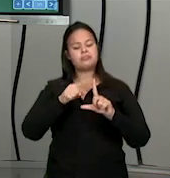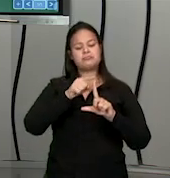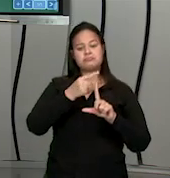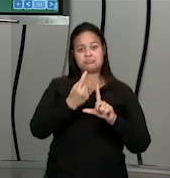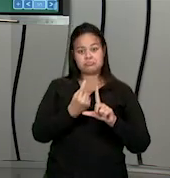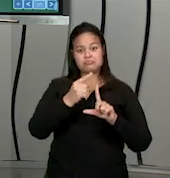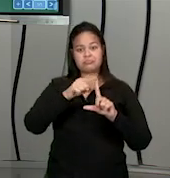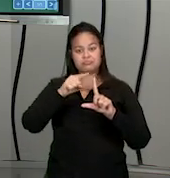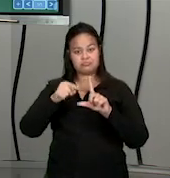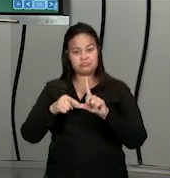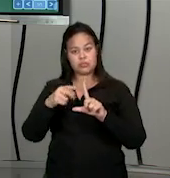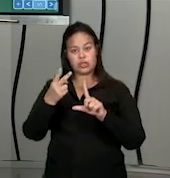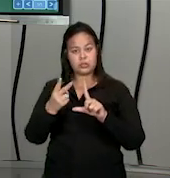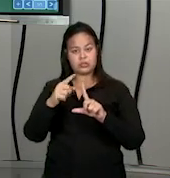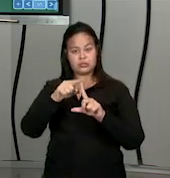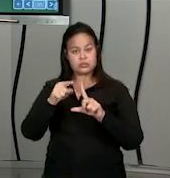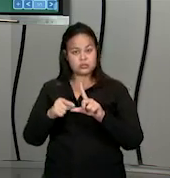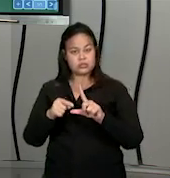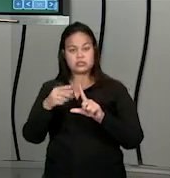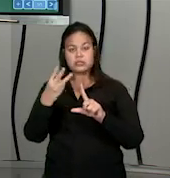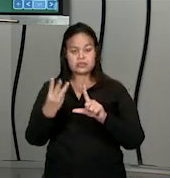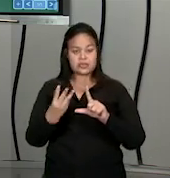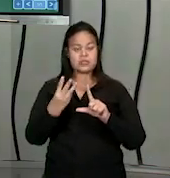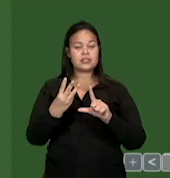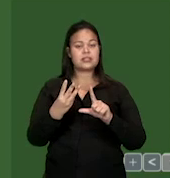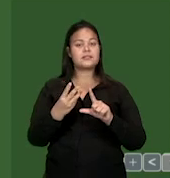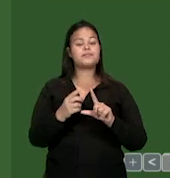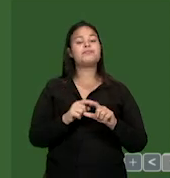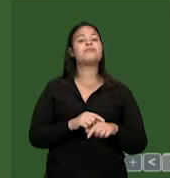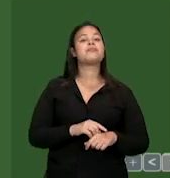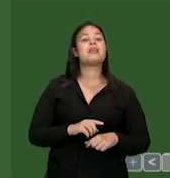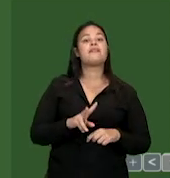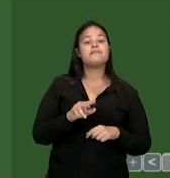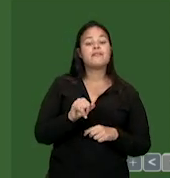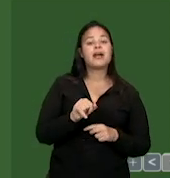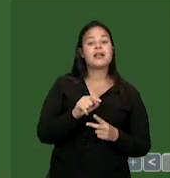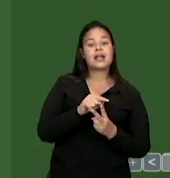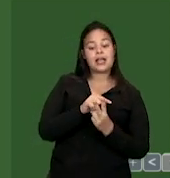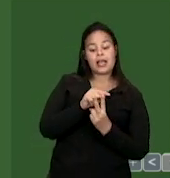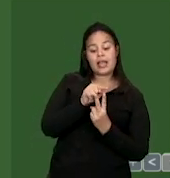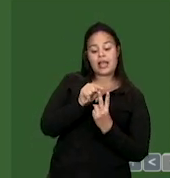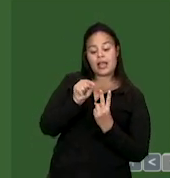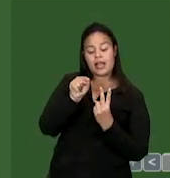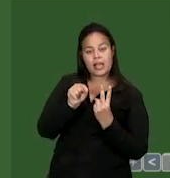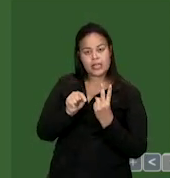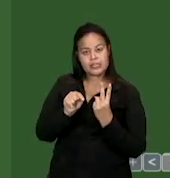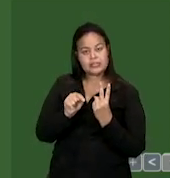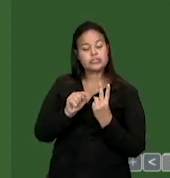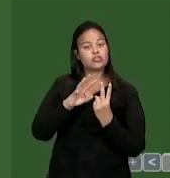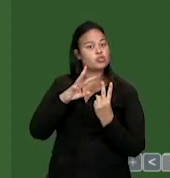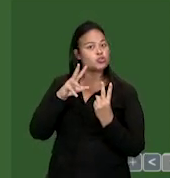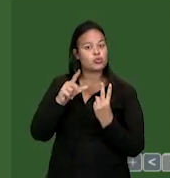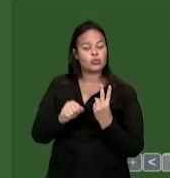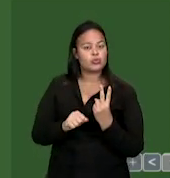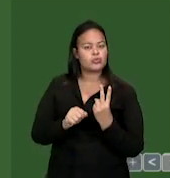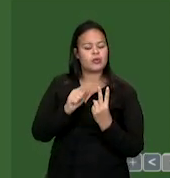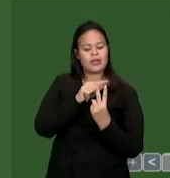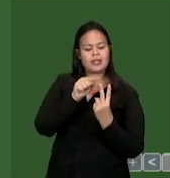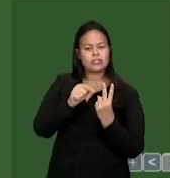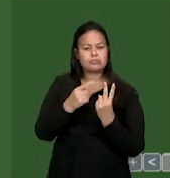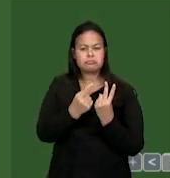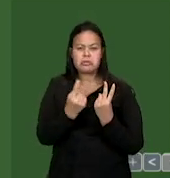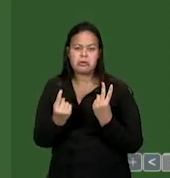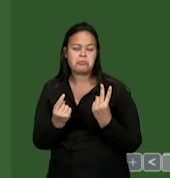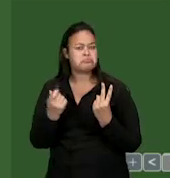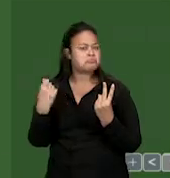isso, você vai colocar raiz em todos, só que a raiz de 1 é 1, então eu não vou colocar a raiz de 1, mas é como